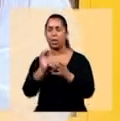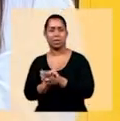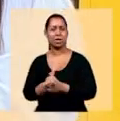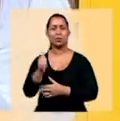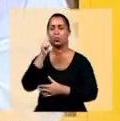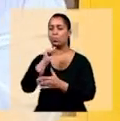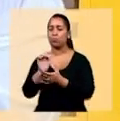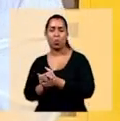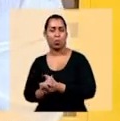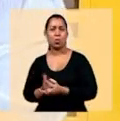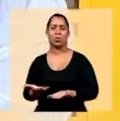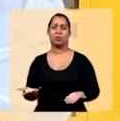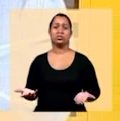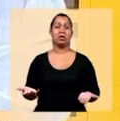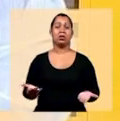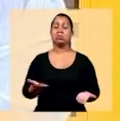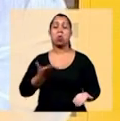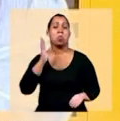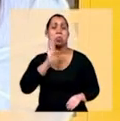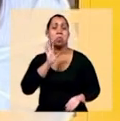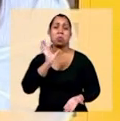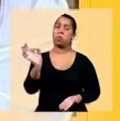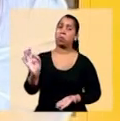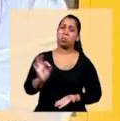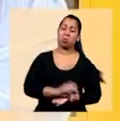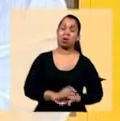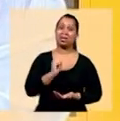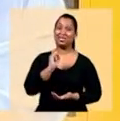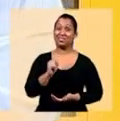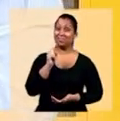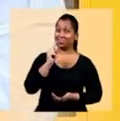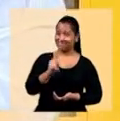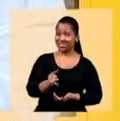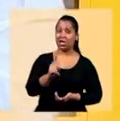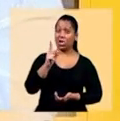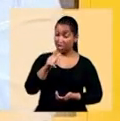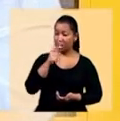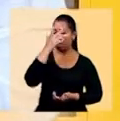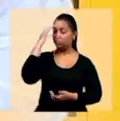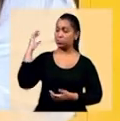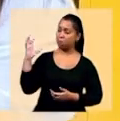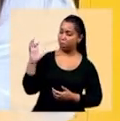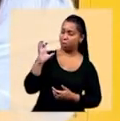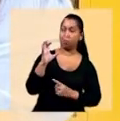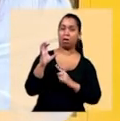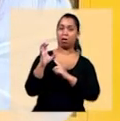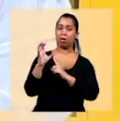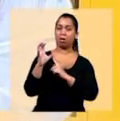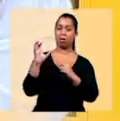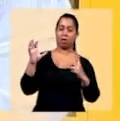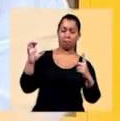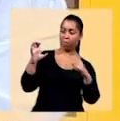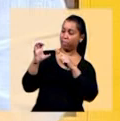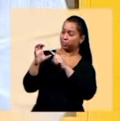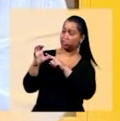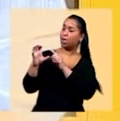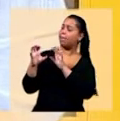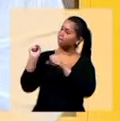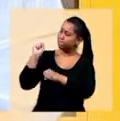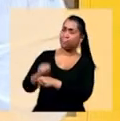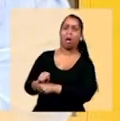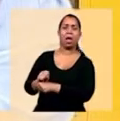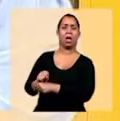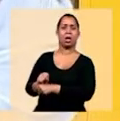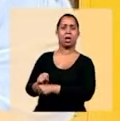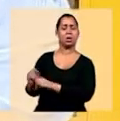seu parceiro ou sua parceira, né? Então isso não é bacana. E se você é o agressor, não é? Se você é o assediador,